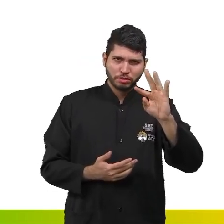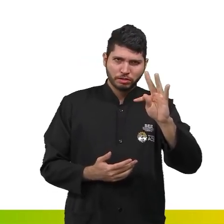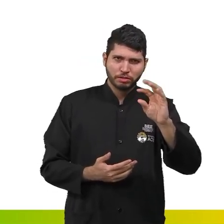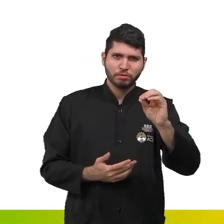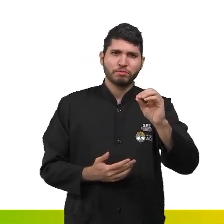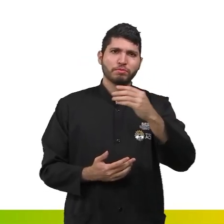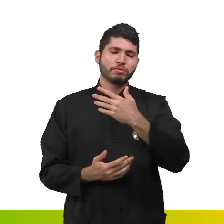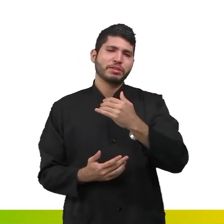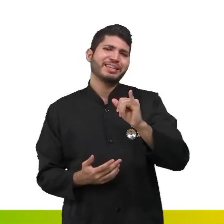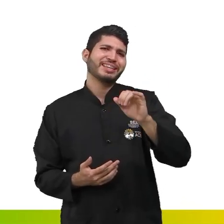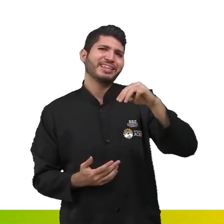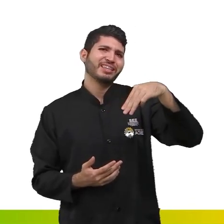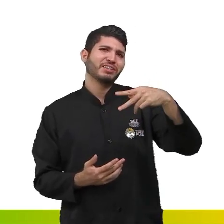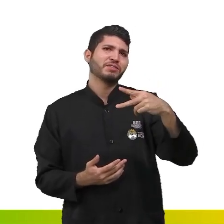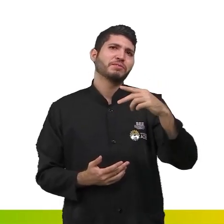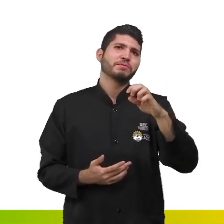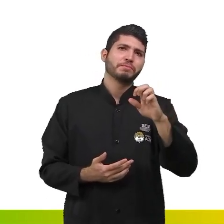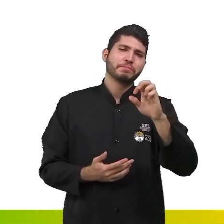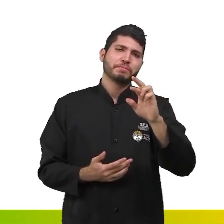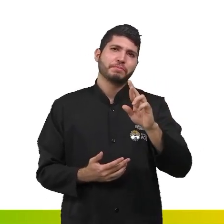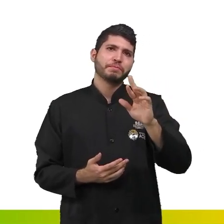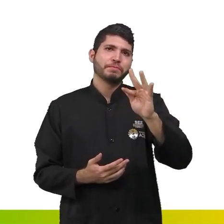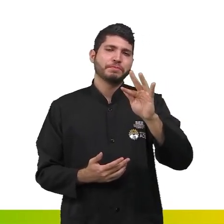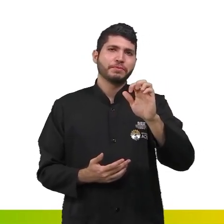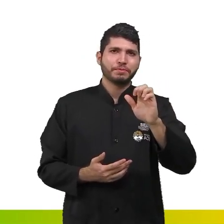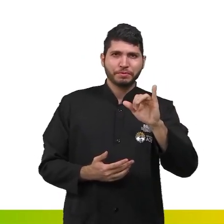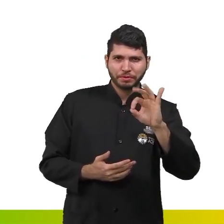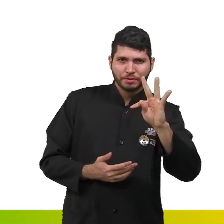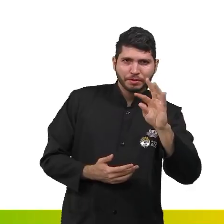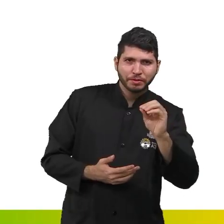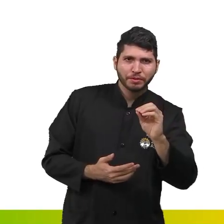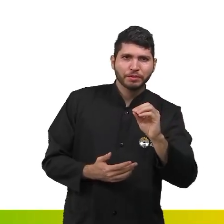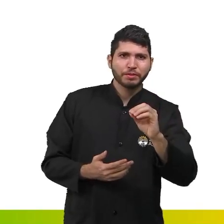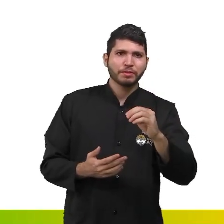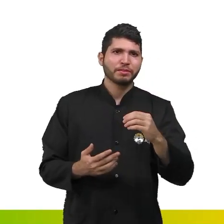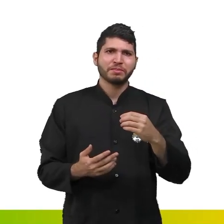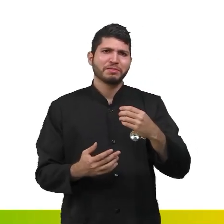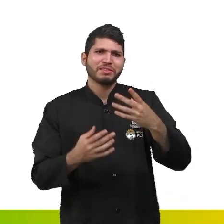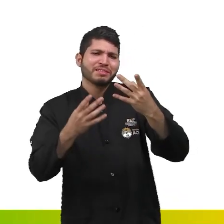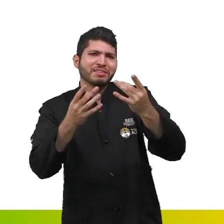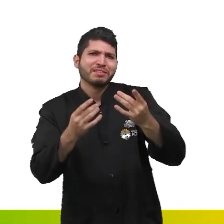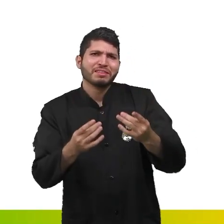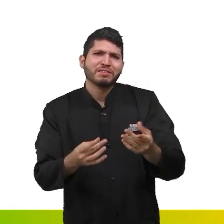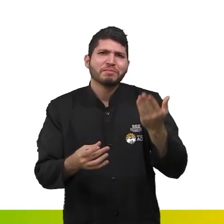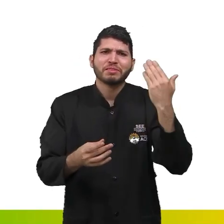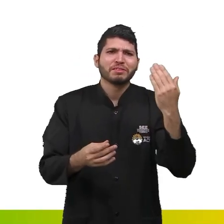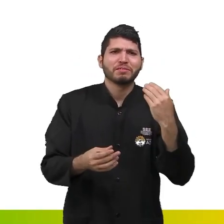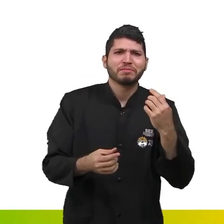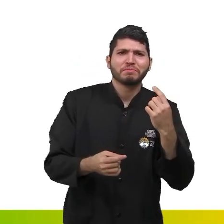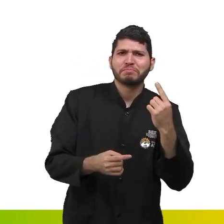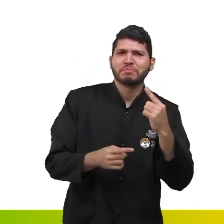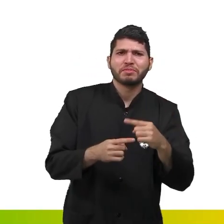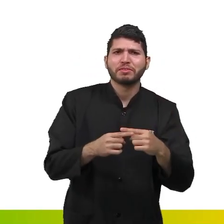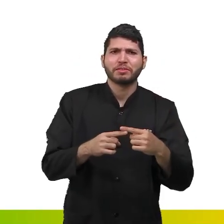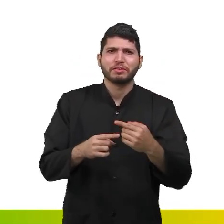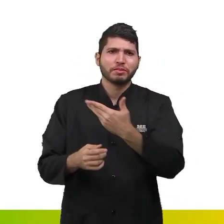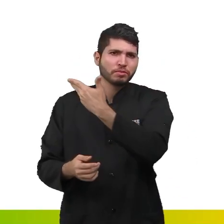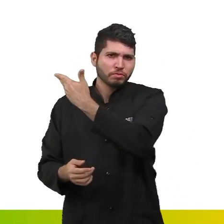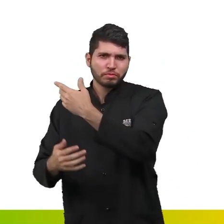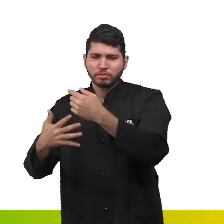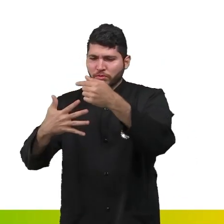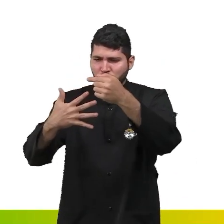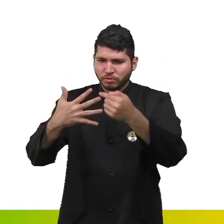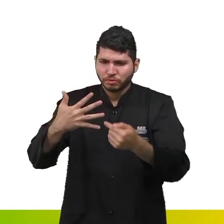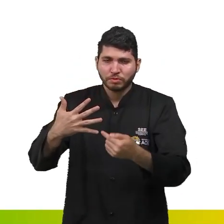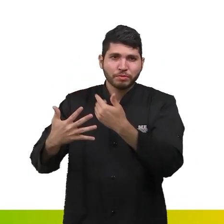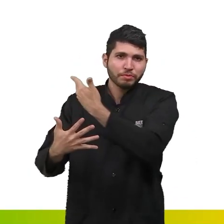e épocas, personas, circunstâncias, situações. Então, são